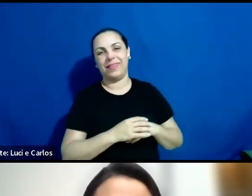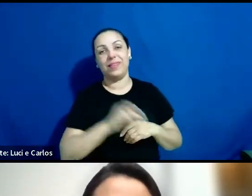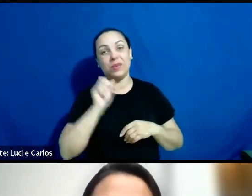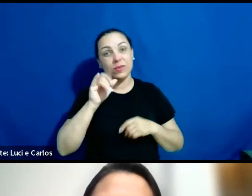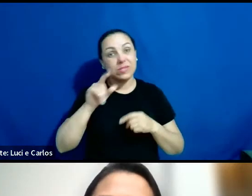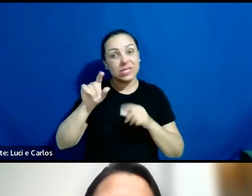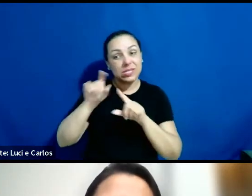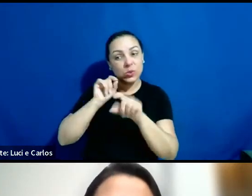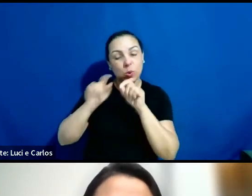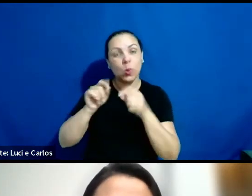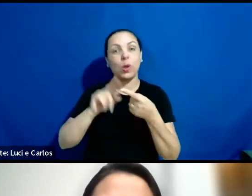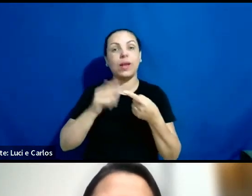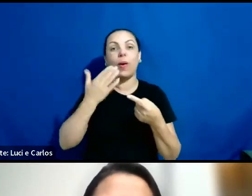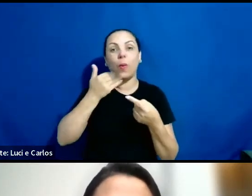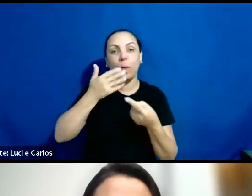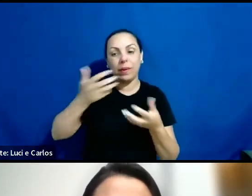né?